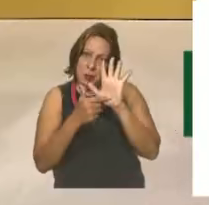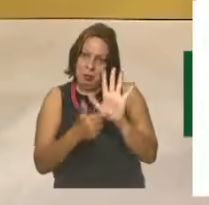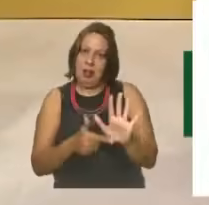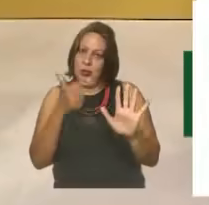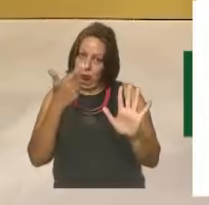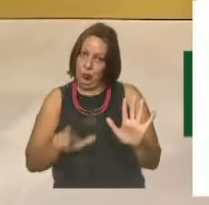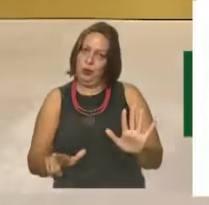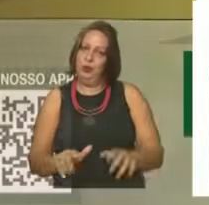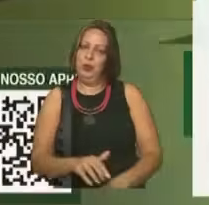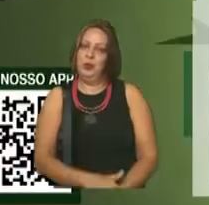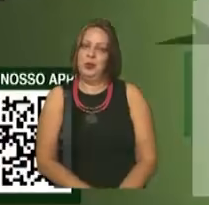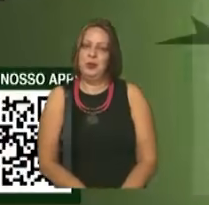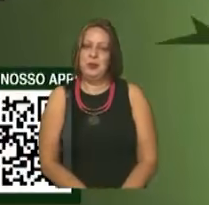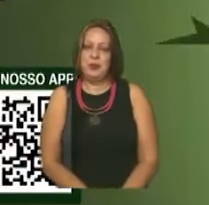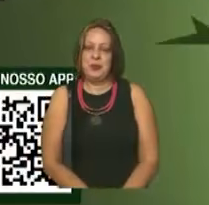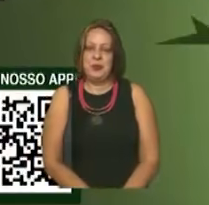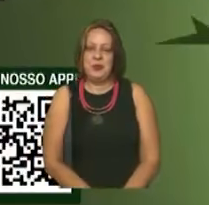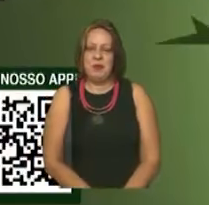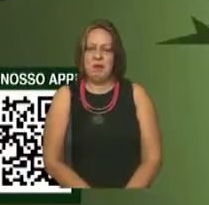uma vez.